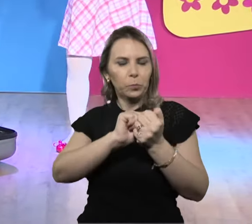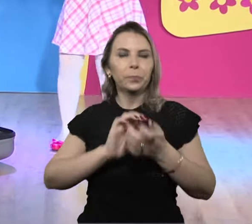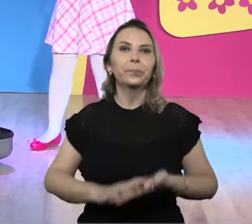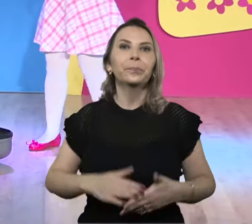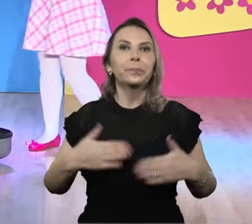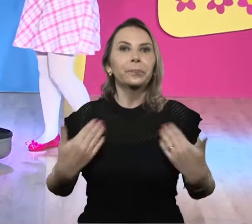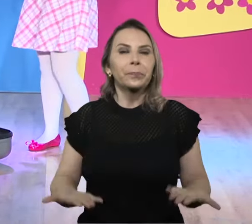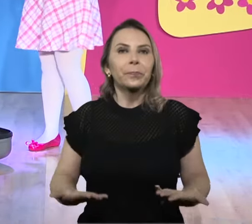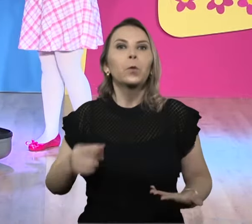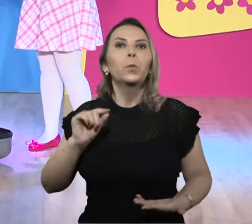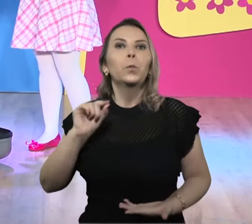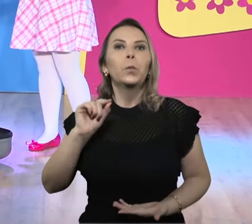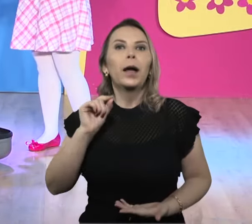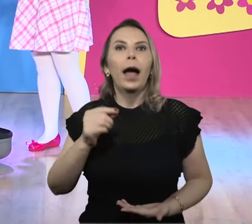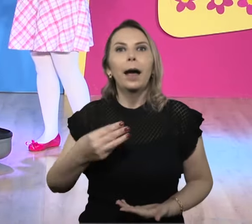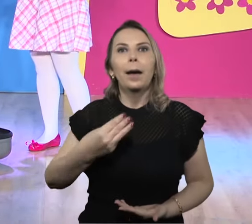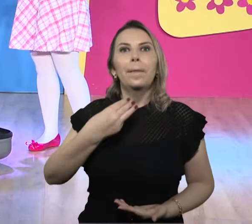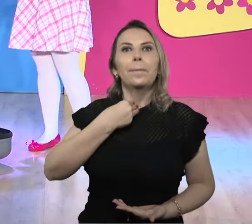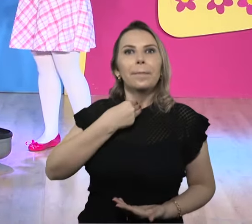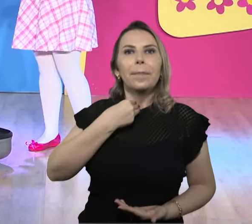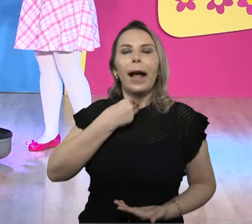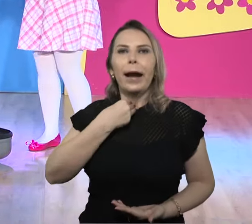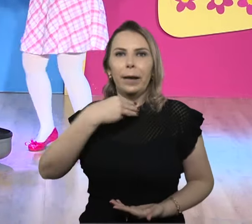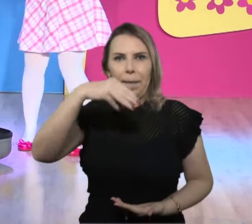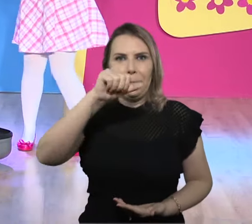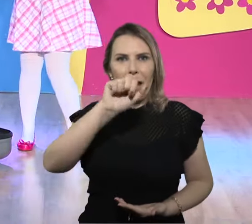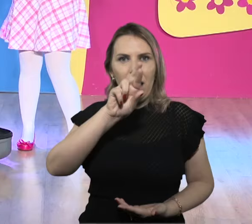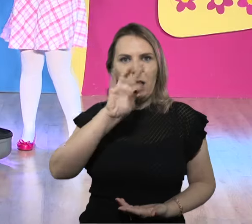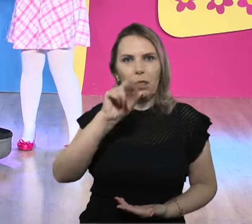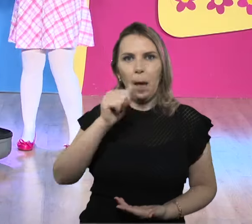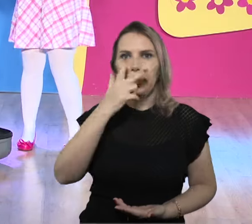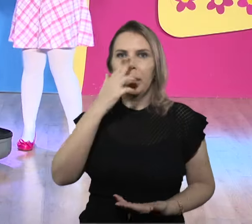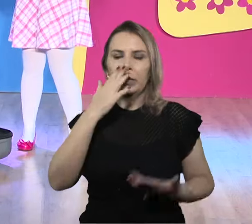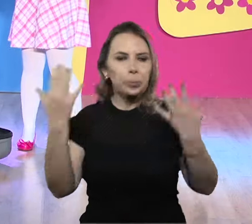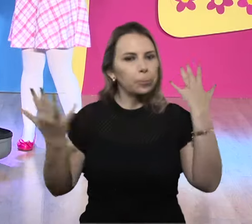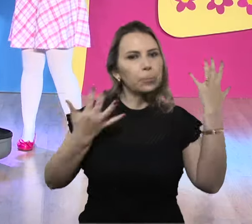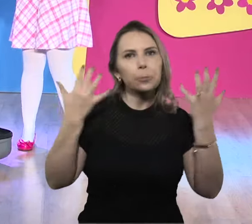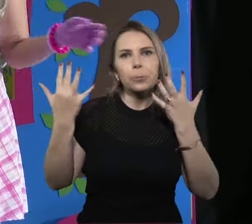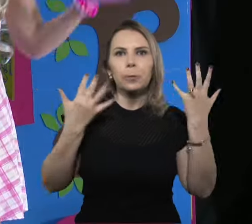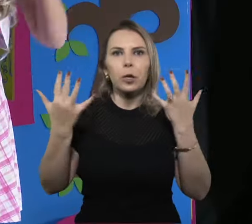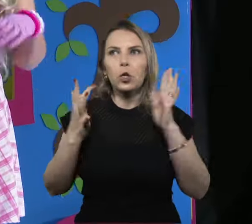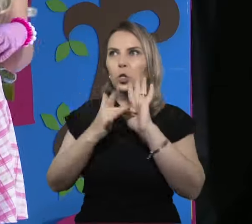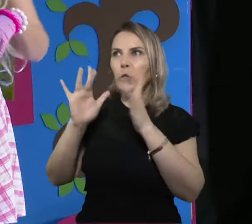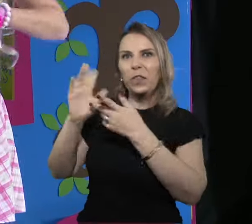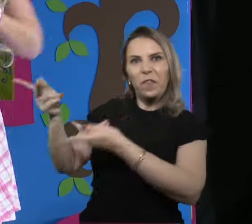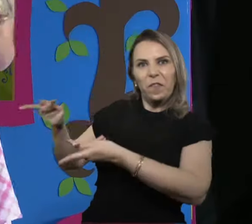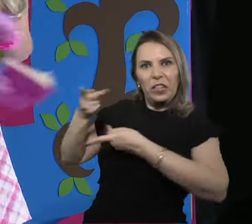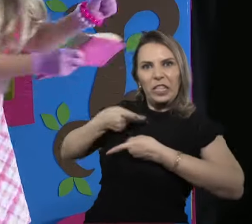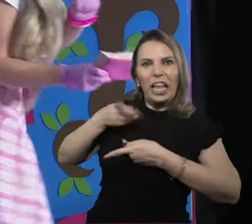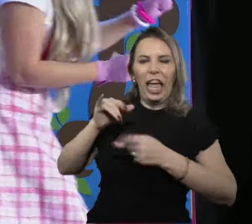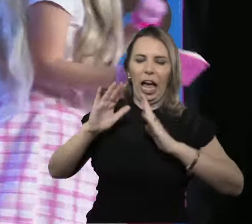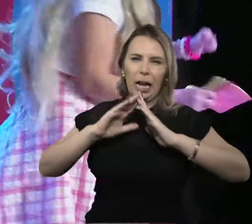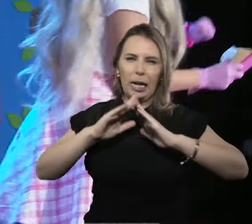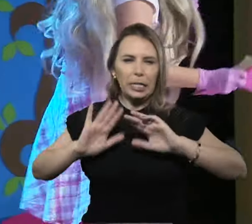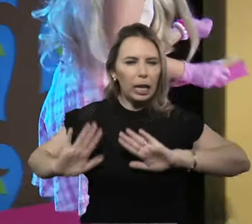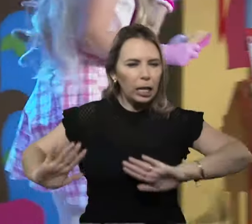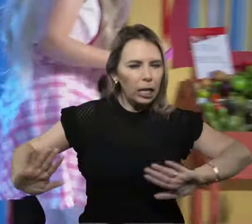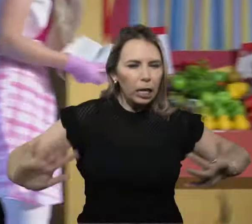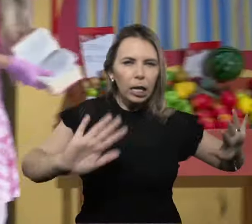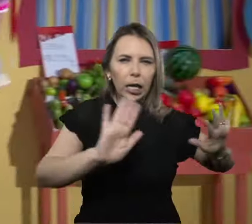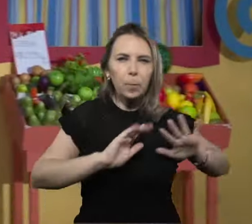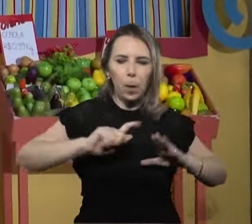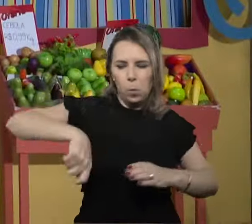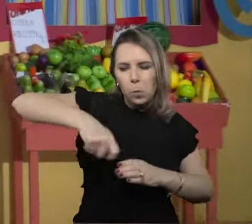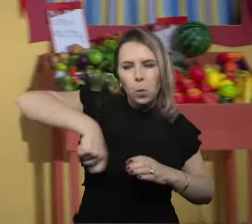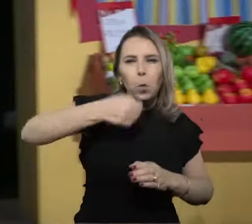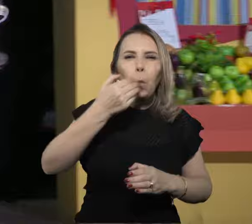eles. Aí, a Marta, ela era assim, mais assim, atarefada, sabe? Então, quando Jesus vinha, ela queria limpar a casa